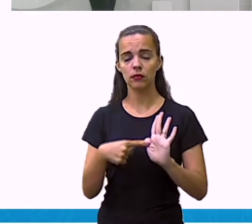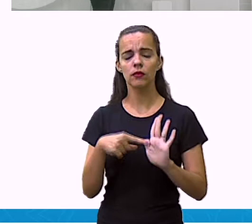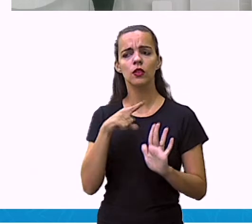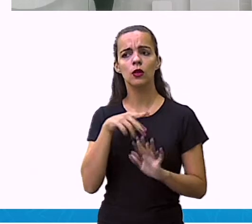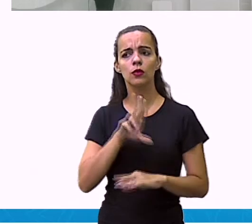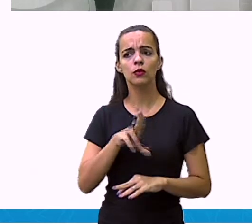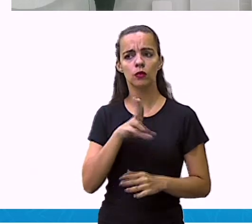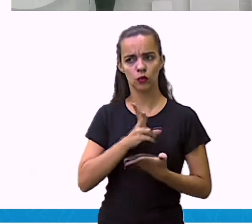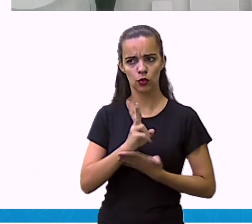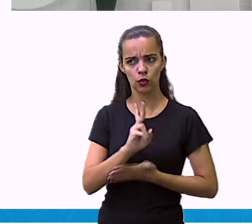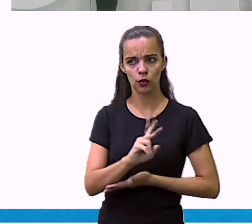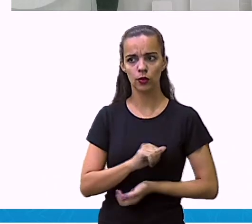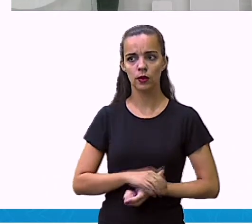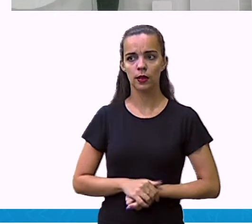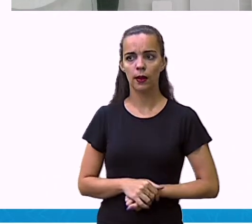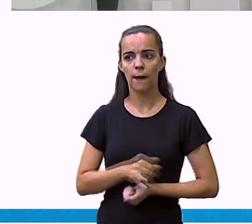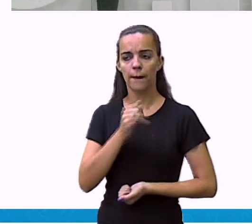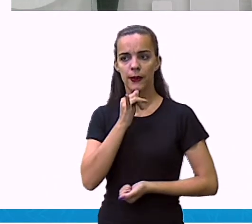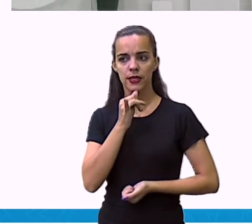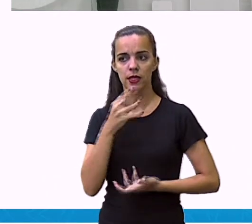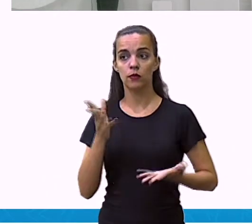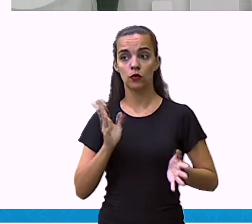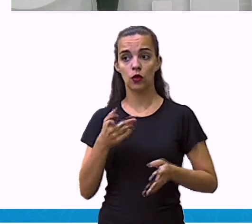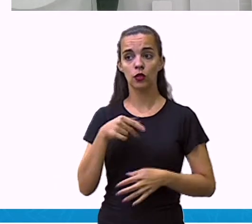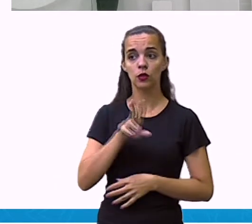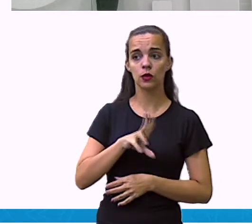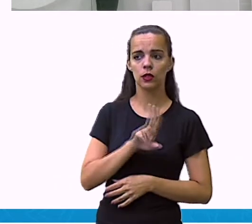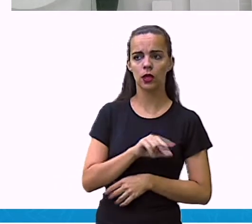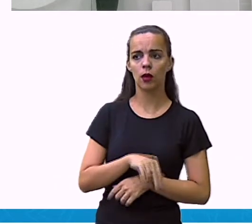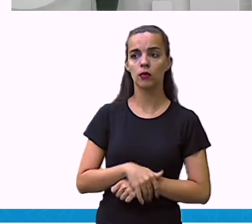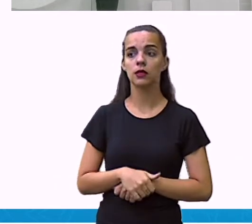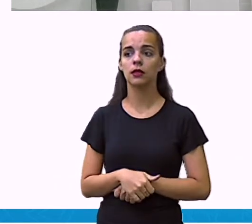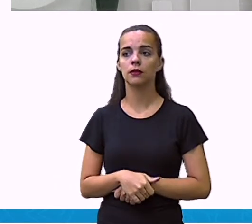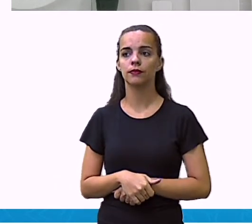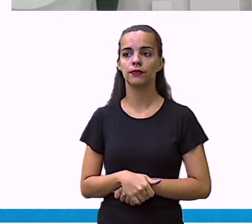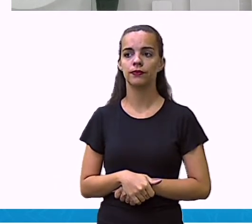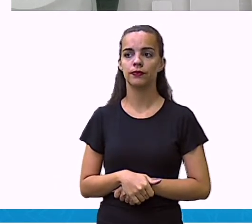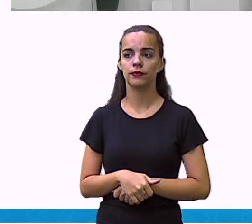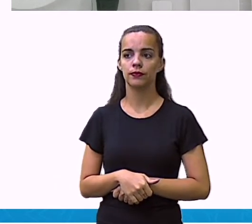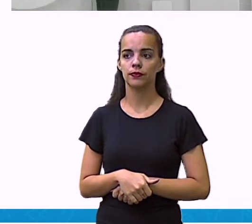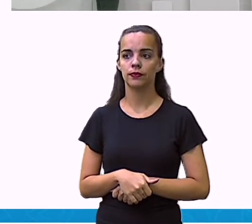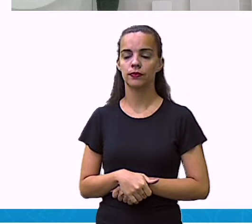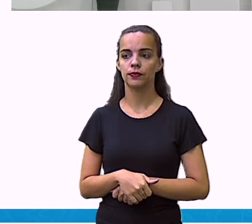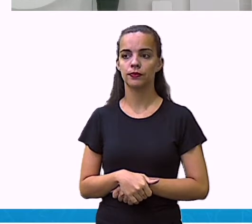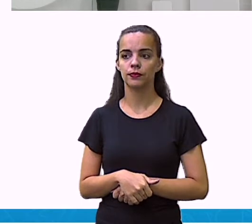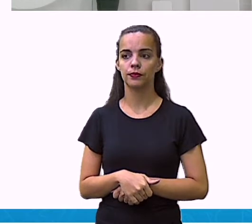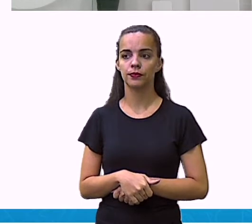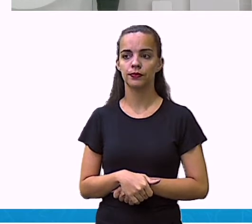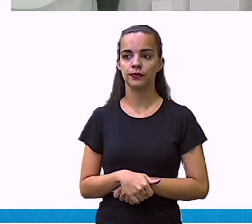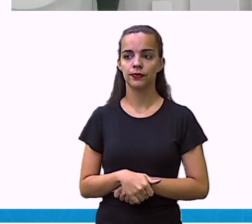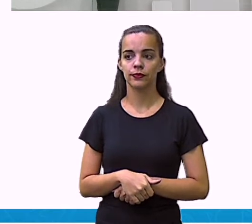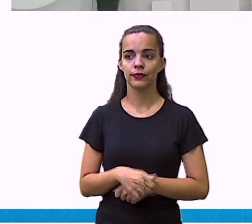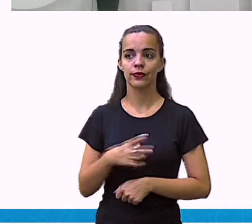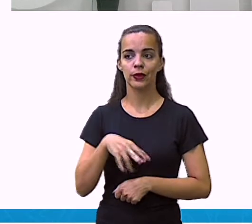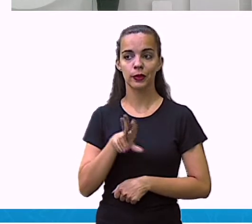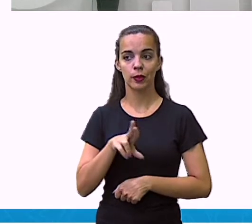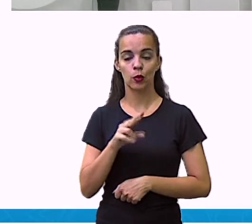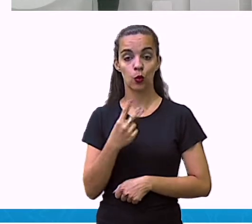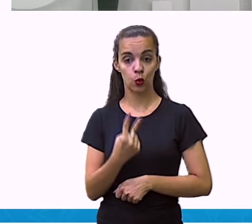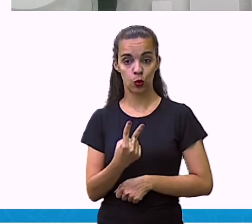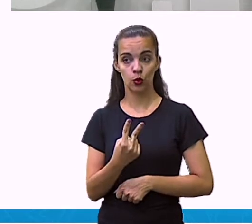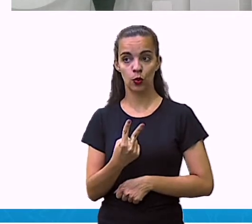padrão, que os números que vão aparecer aqui na primeira ordem, ele vai